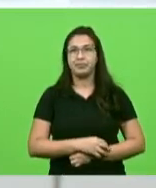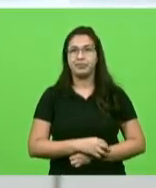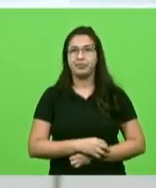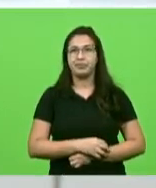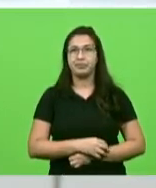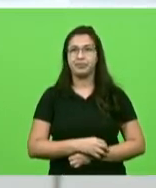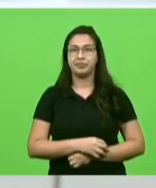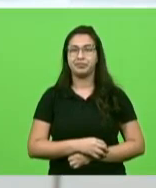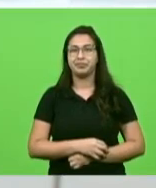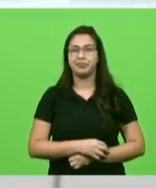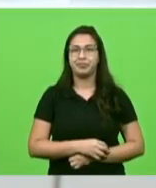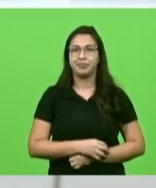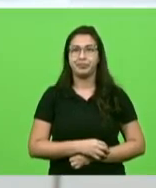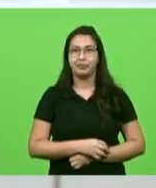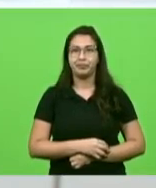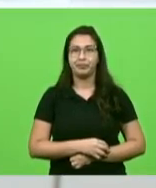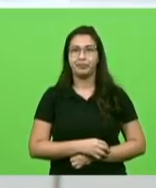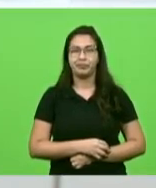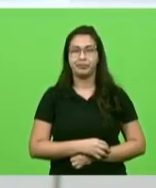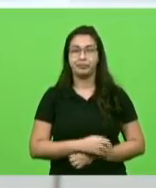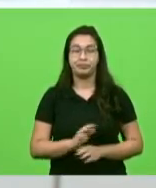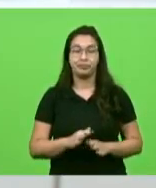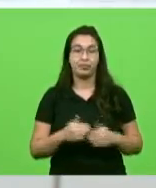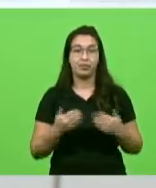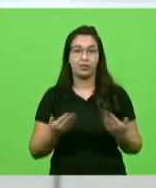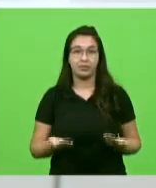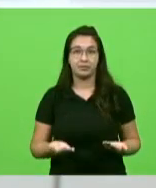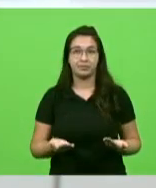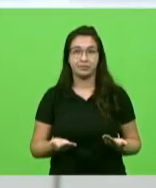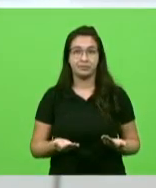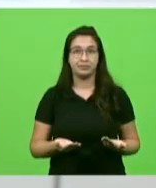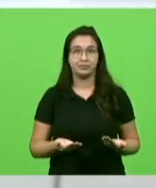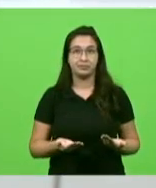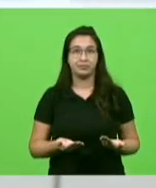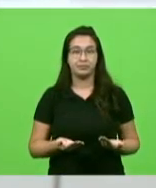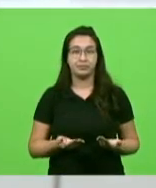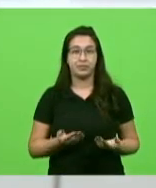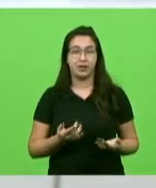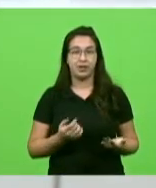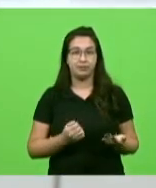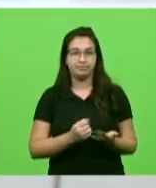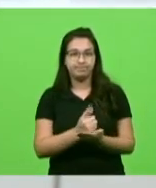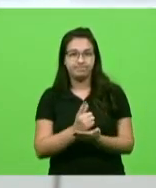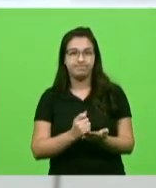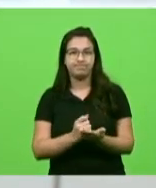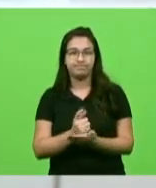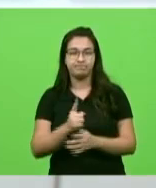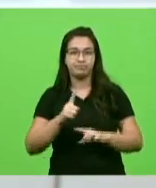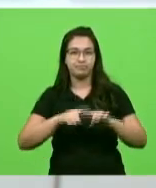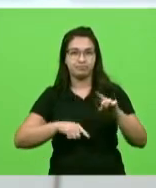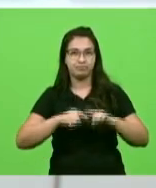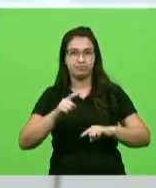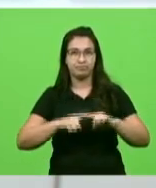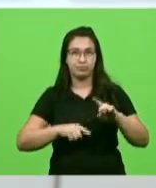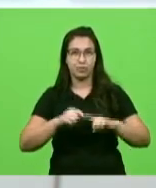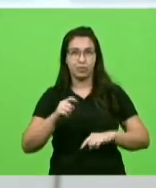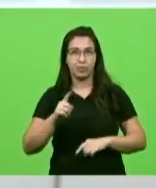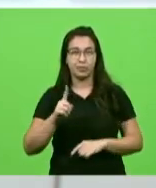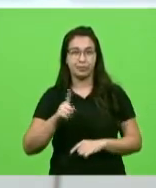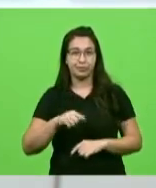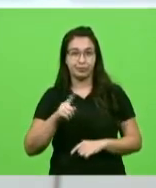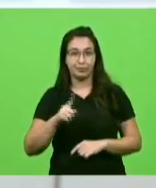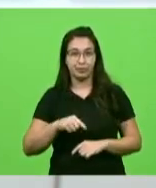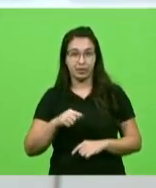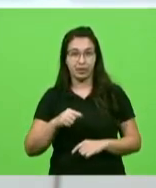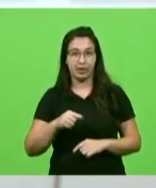e foi embora aí que faz a inquisição dos equipamentos você tenha se dado por